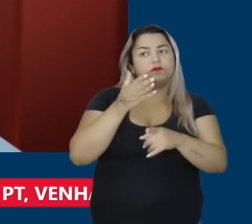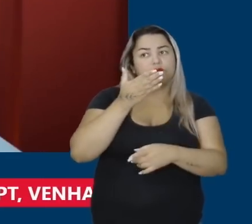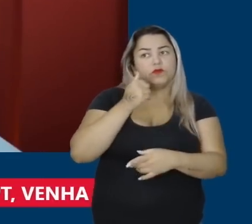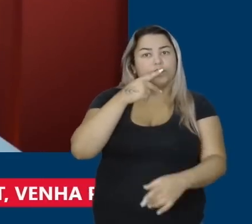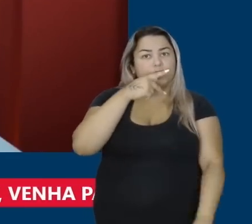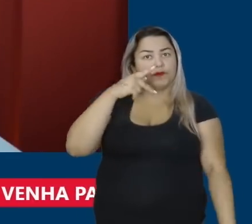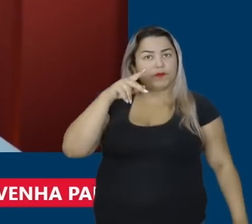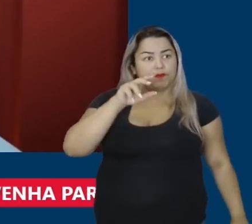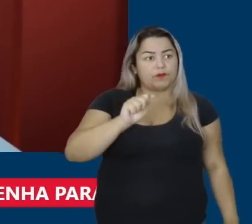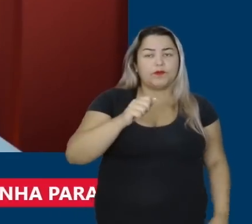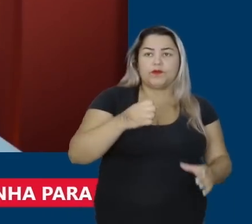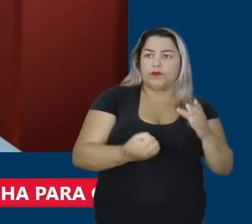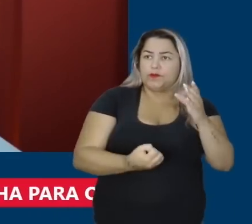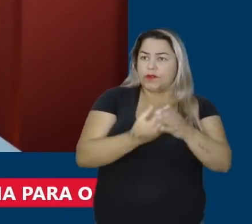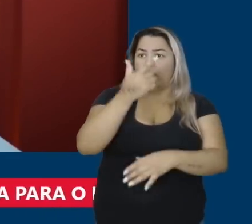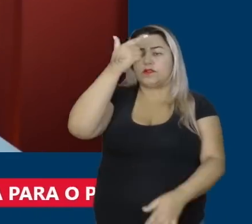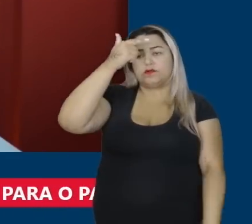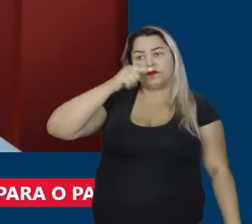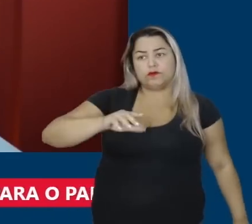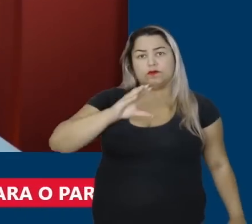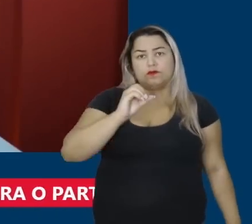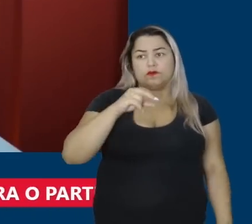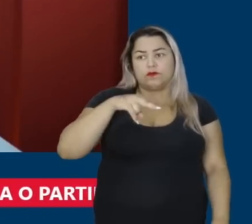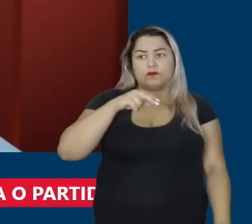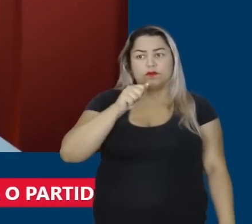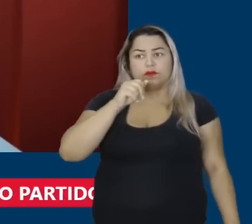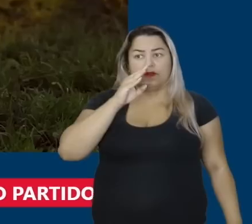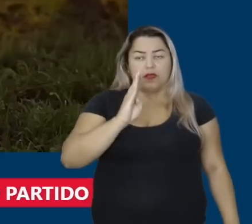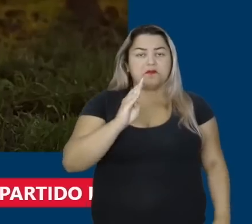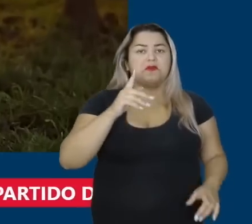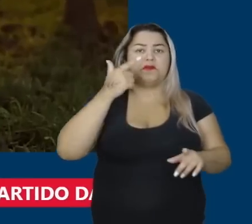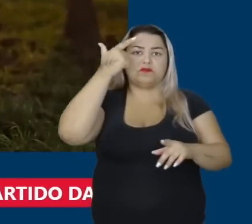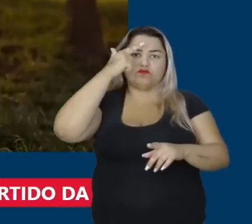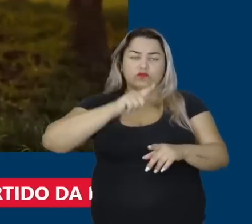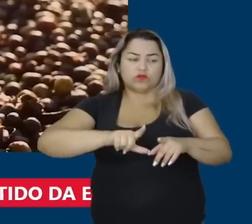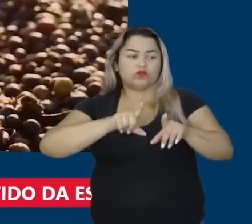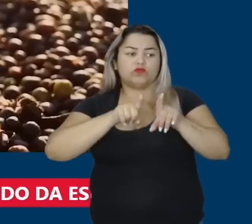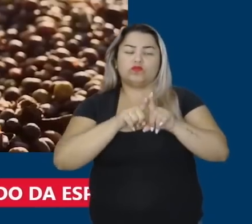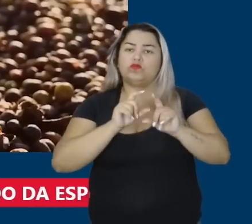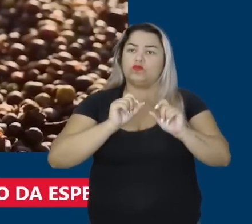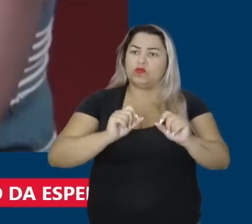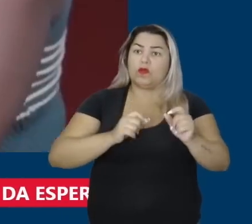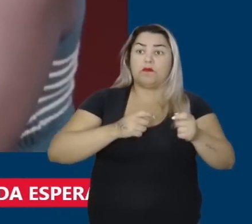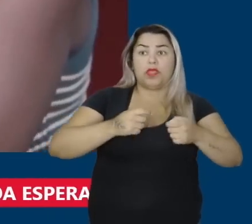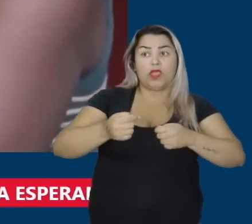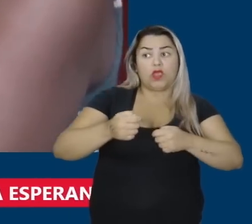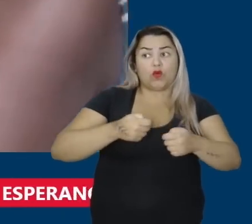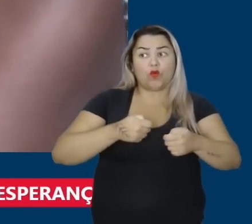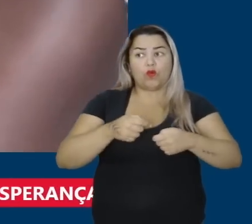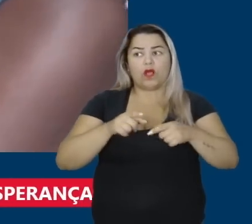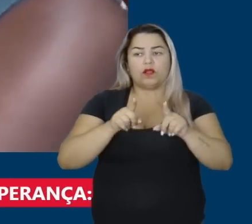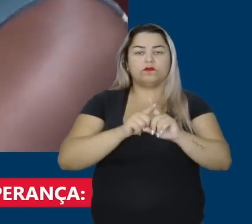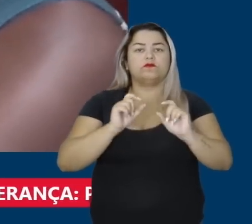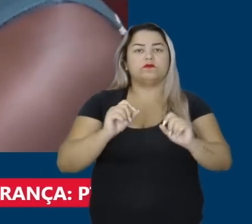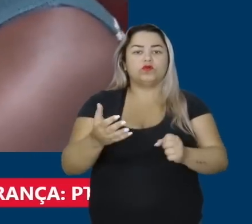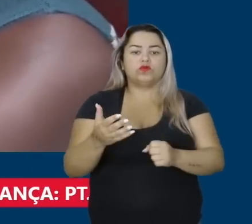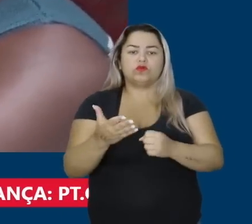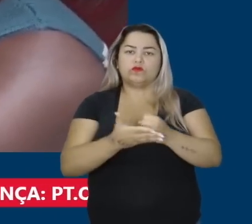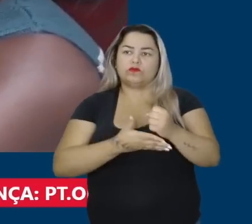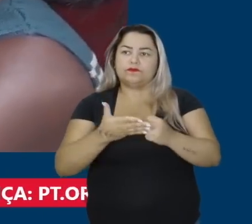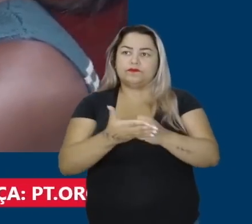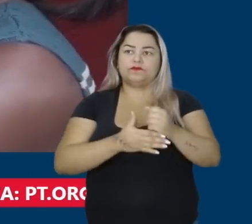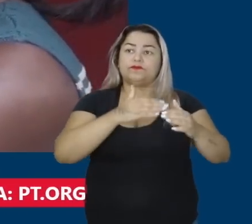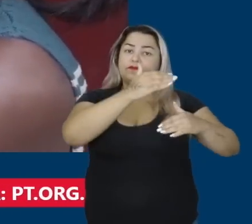PAA, foi recriado e a Conab fortalecida para garantir os estoques reguladores. As condições básicas para o